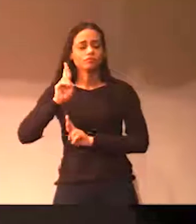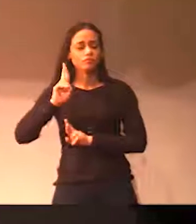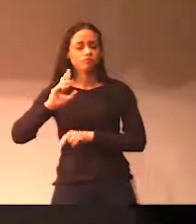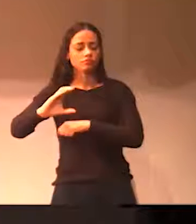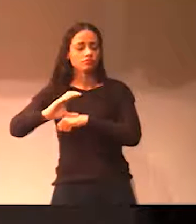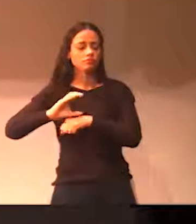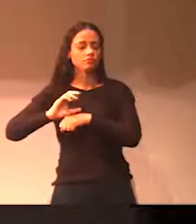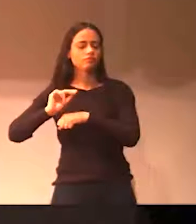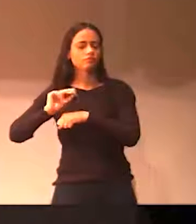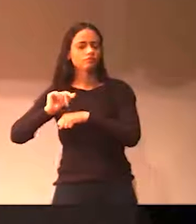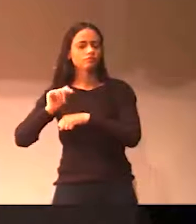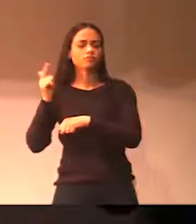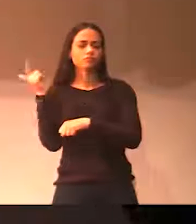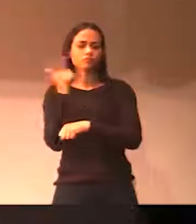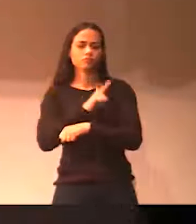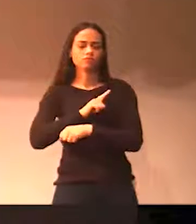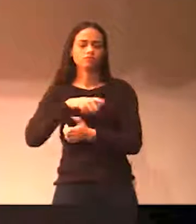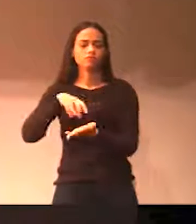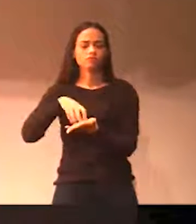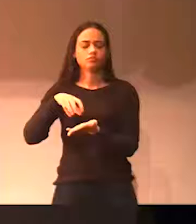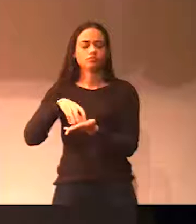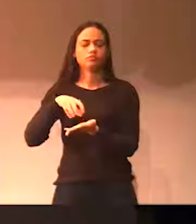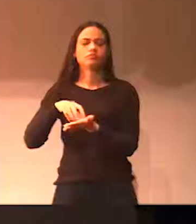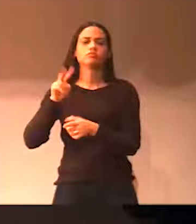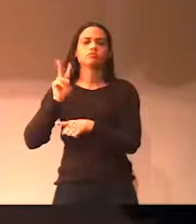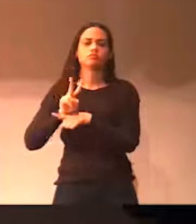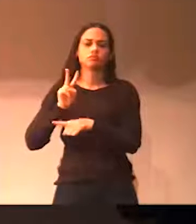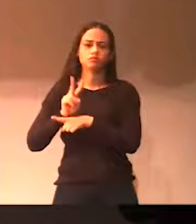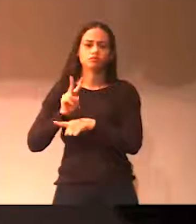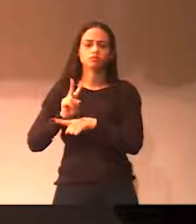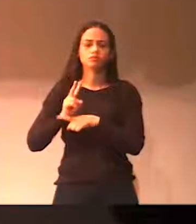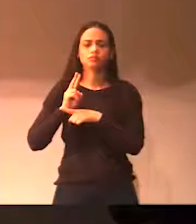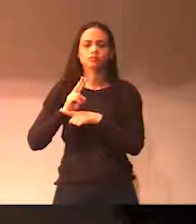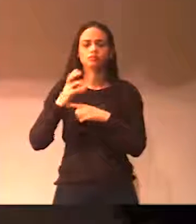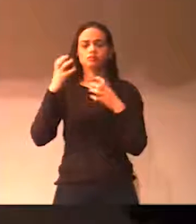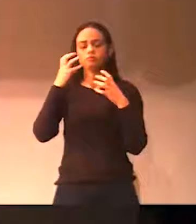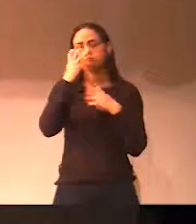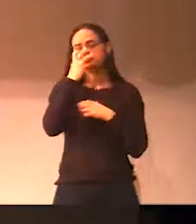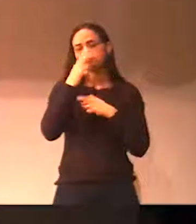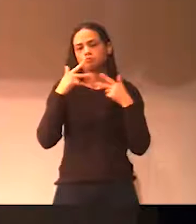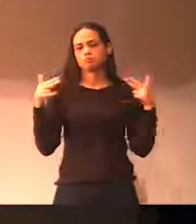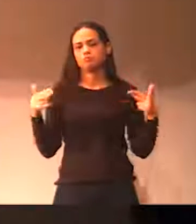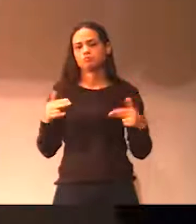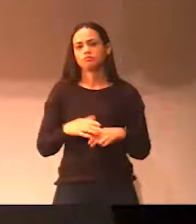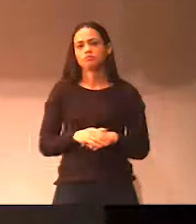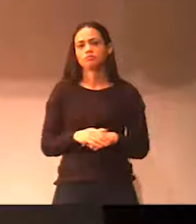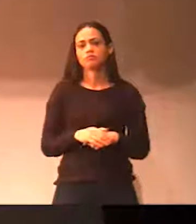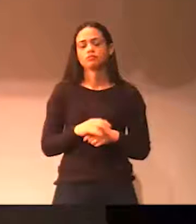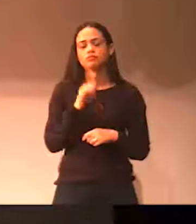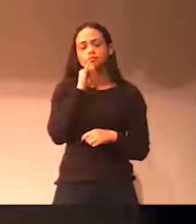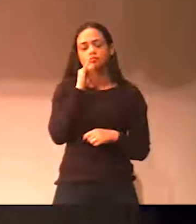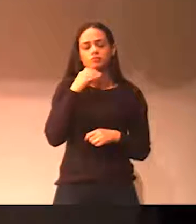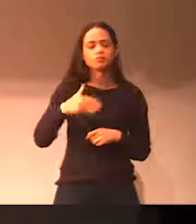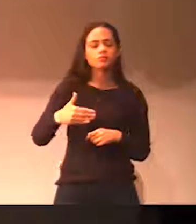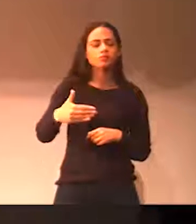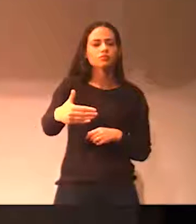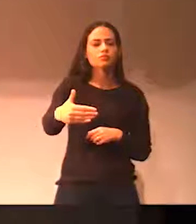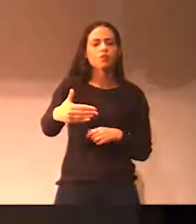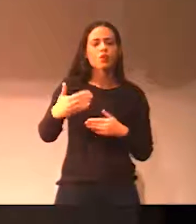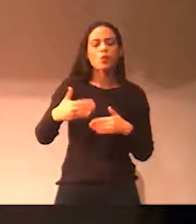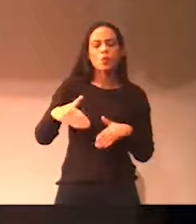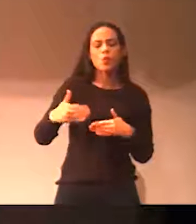esse serviço, porque abrir um concurso público para ter um veterinário, para fazer esse atendimento, é um tiro no pé, na minha opinião. Porque nem